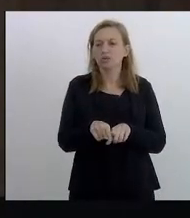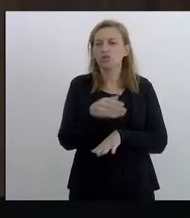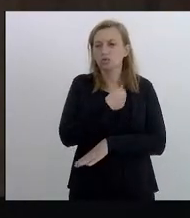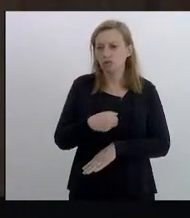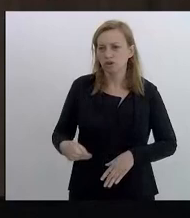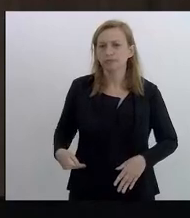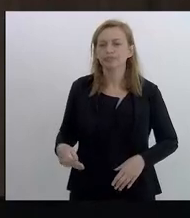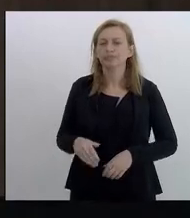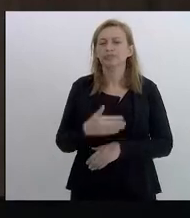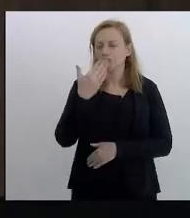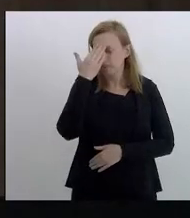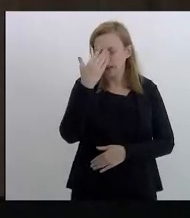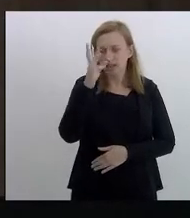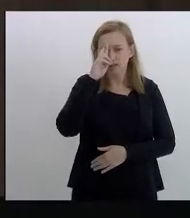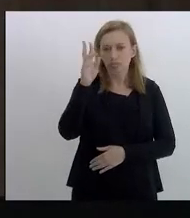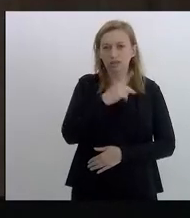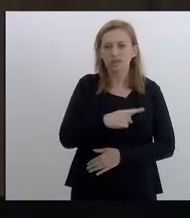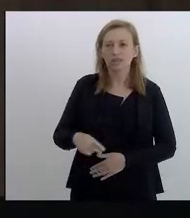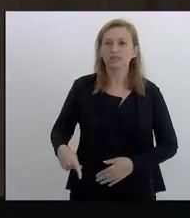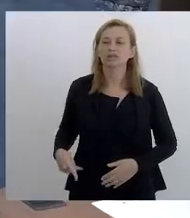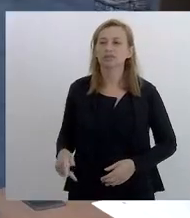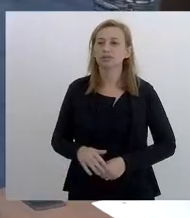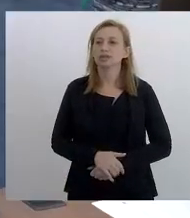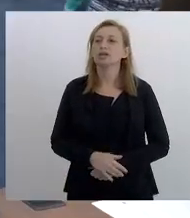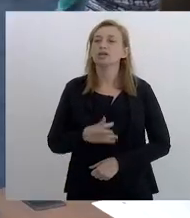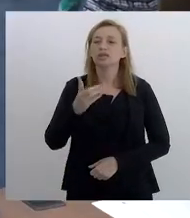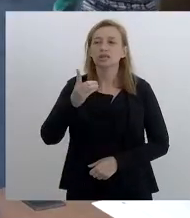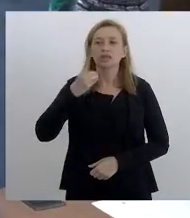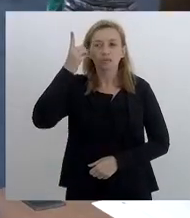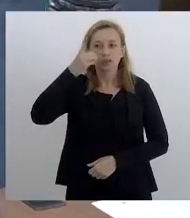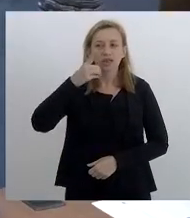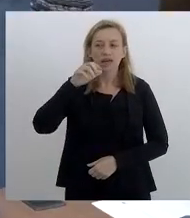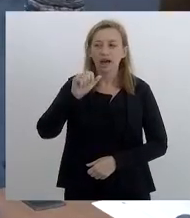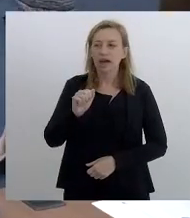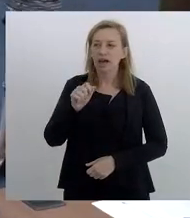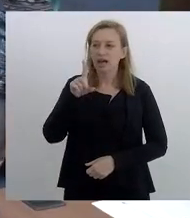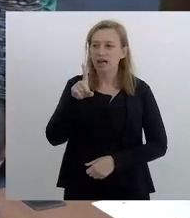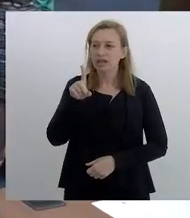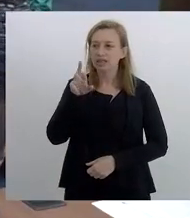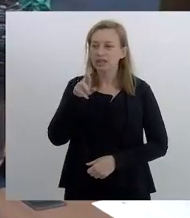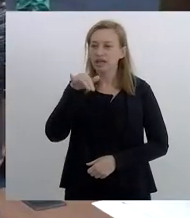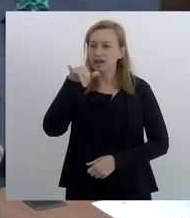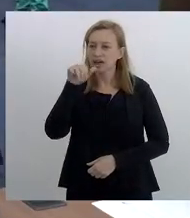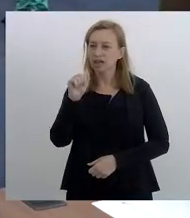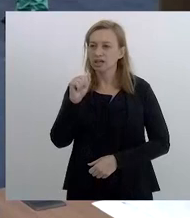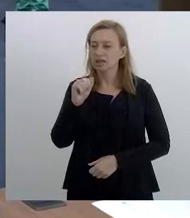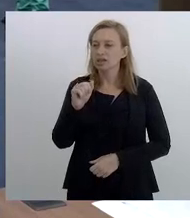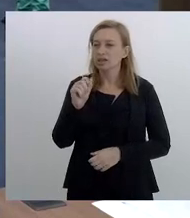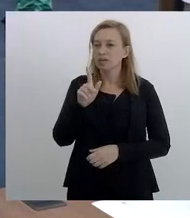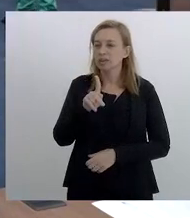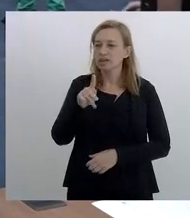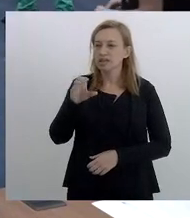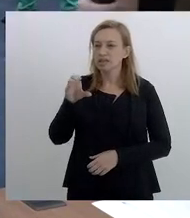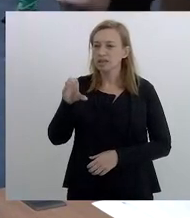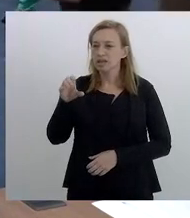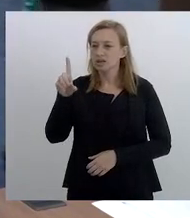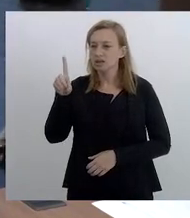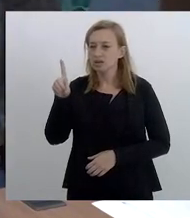governo. Obrigado, senhor presidente. Deputada Adriana, por favor. Pelo PCdoB.